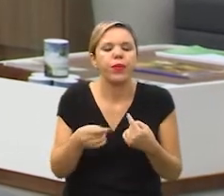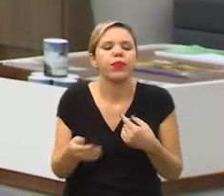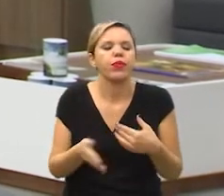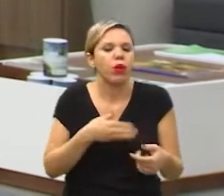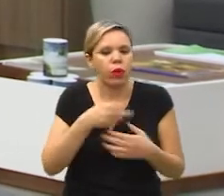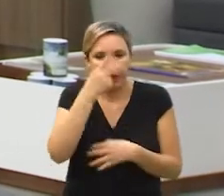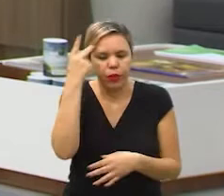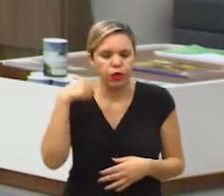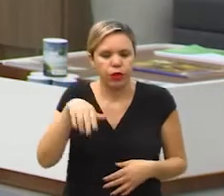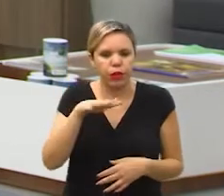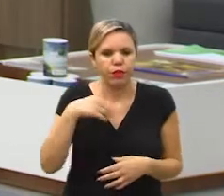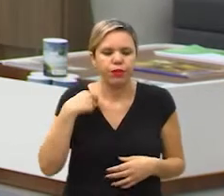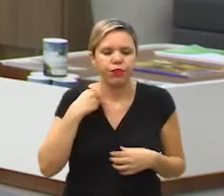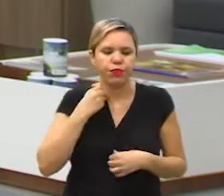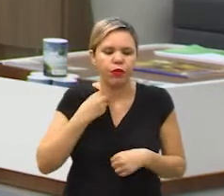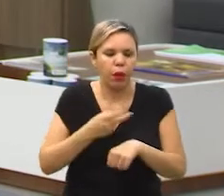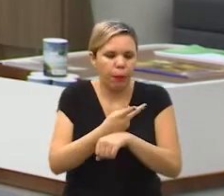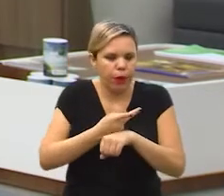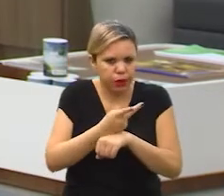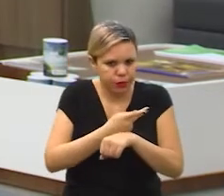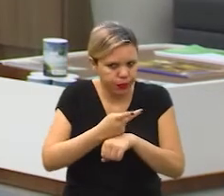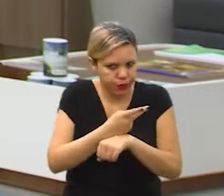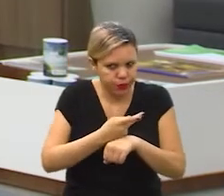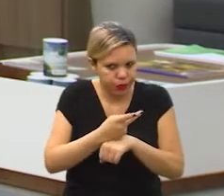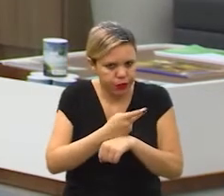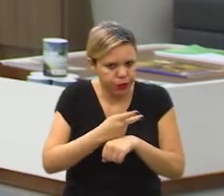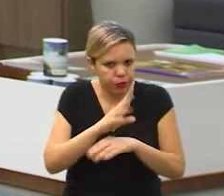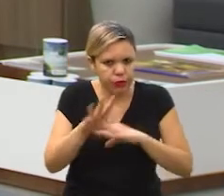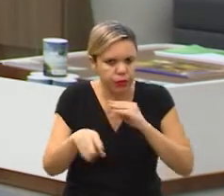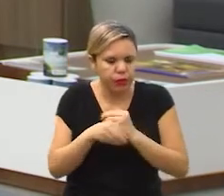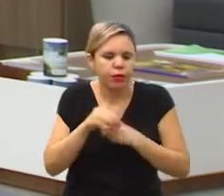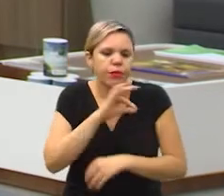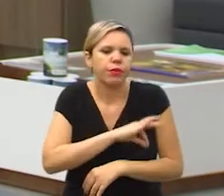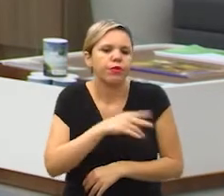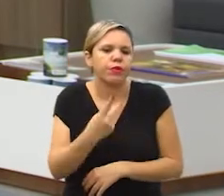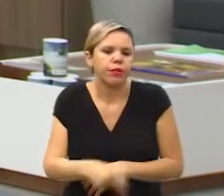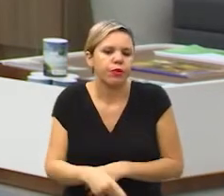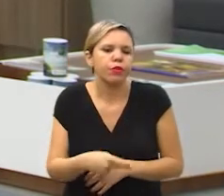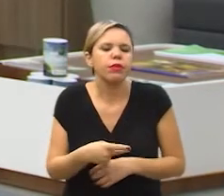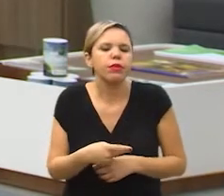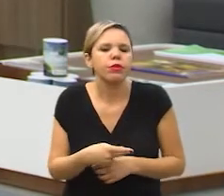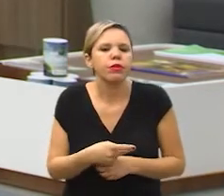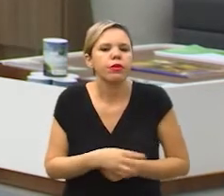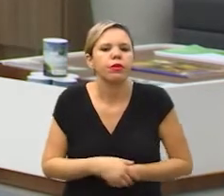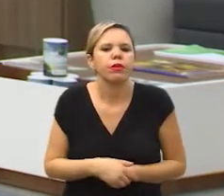qualquer trabalhador, é procurar um complemento à sua